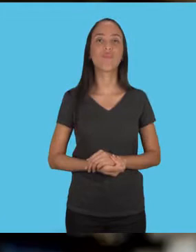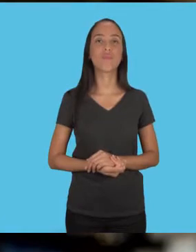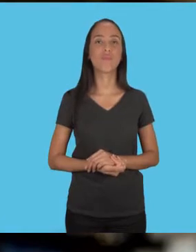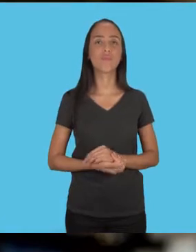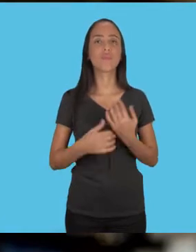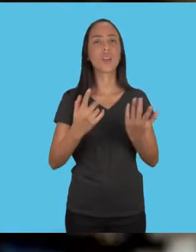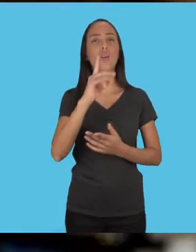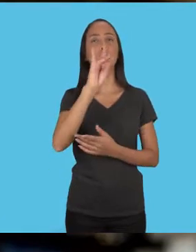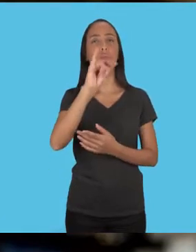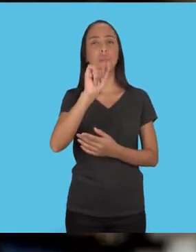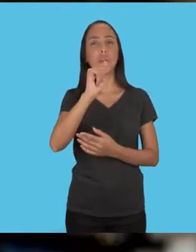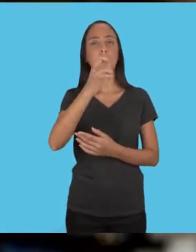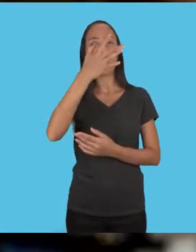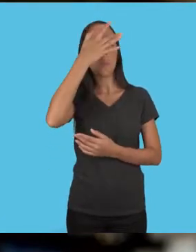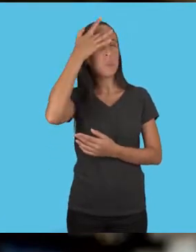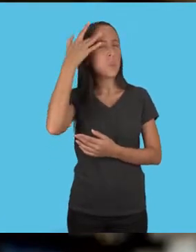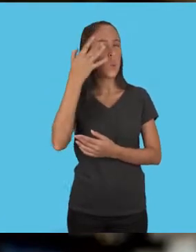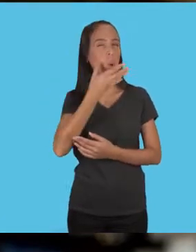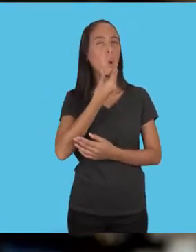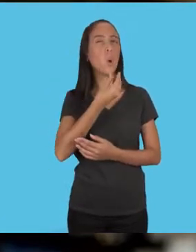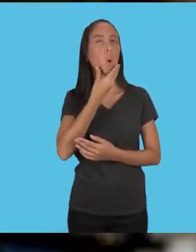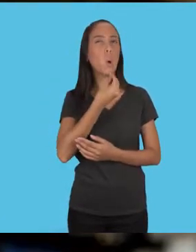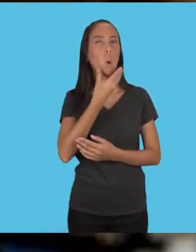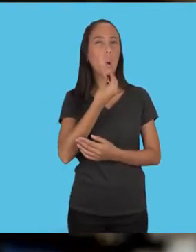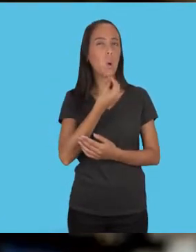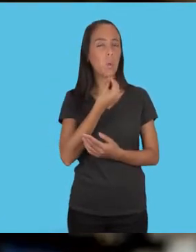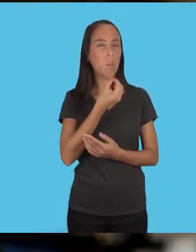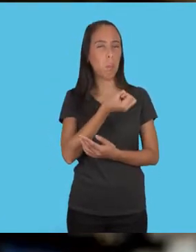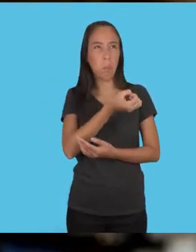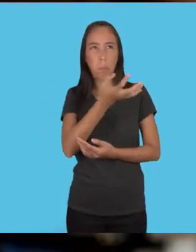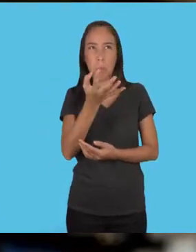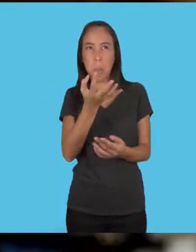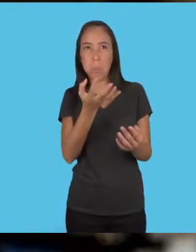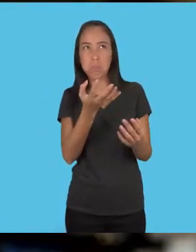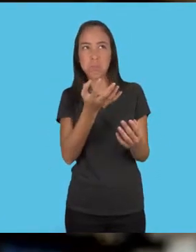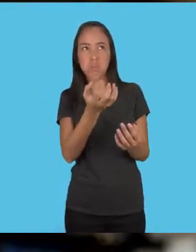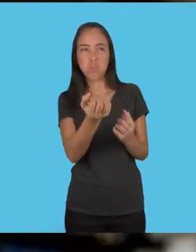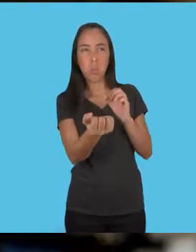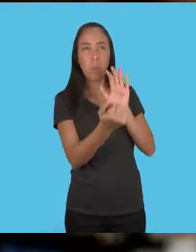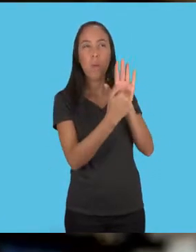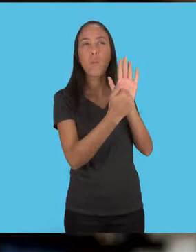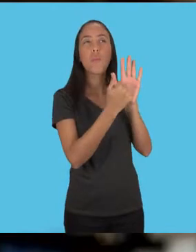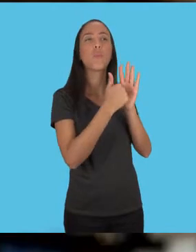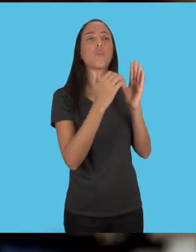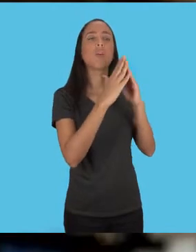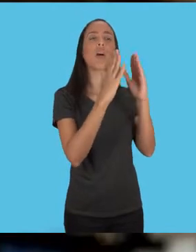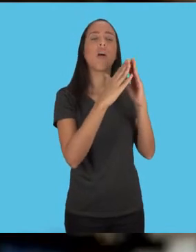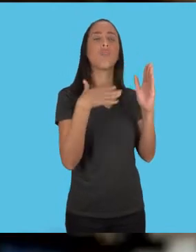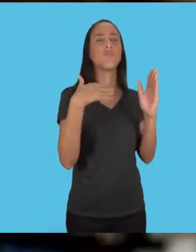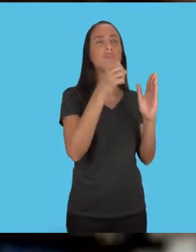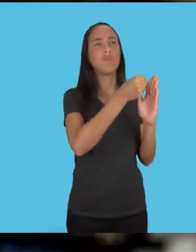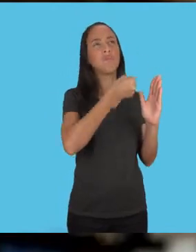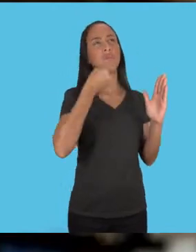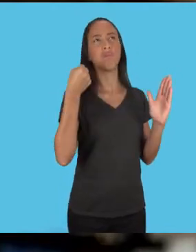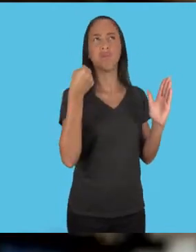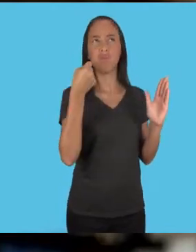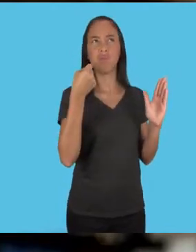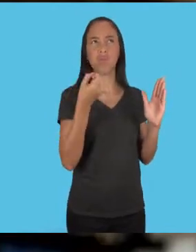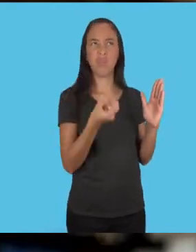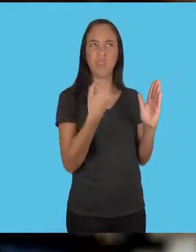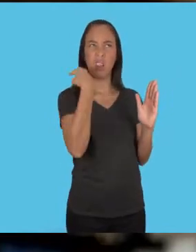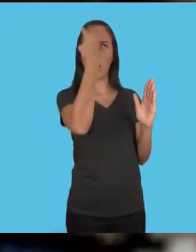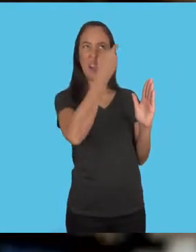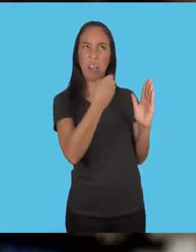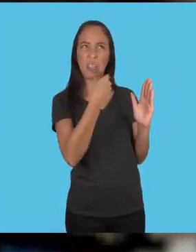E um dia bateu lá em casa uns sujeitos, com cara enfim, uma